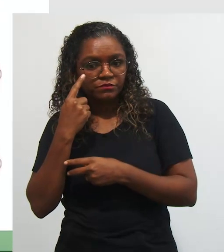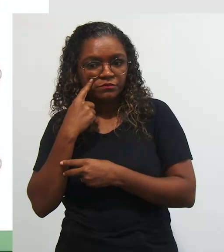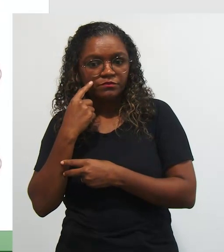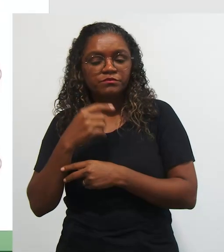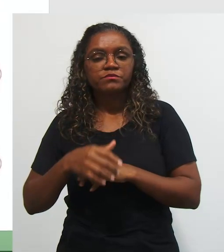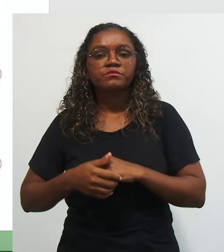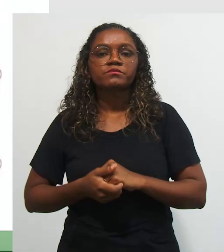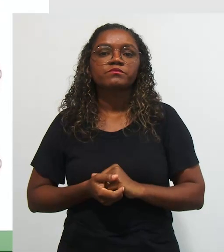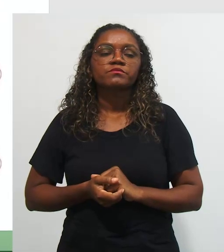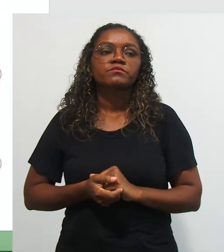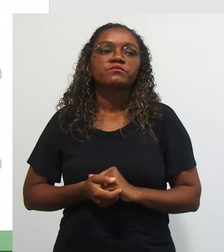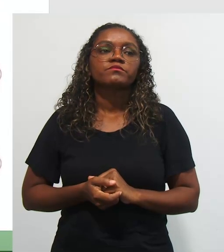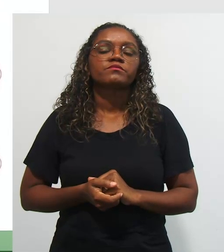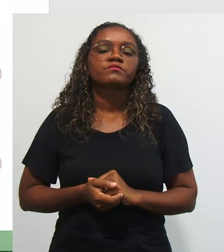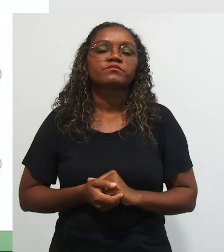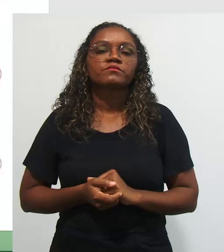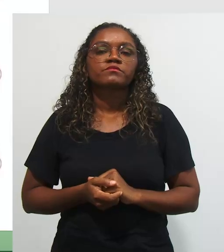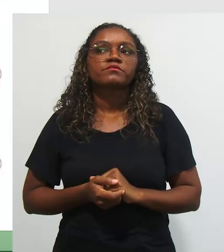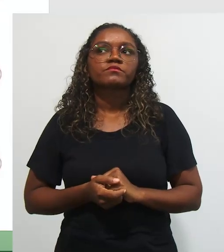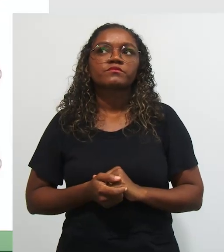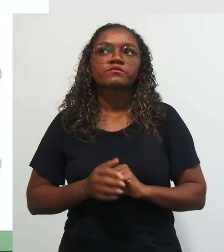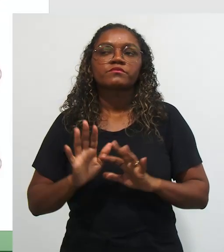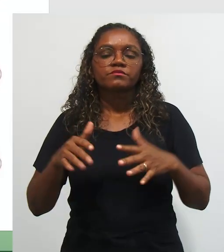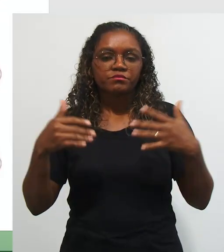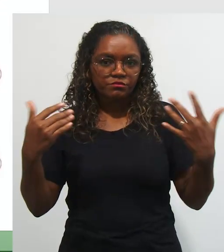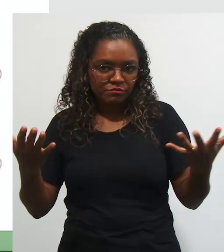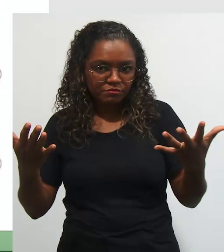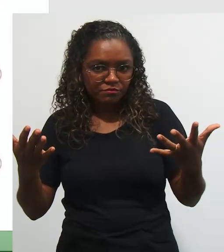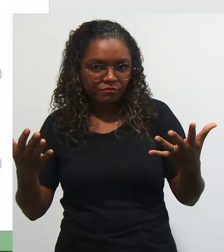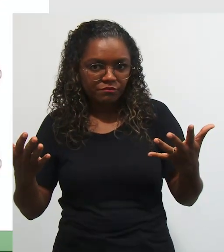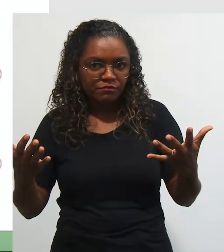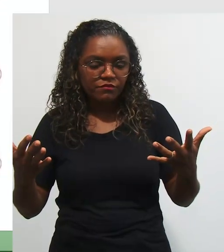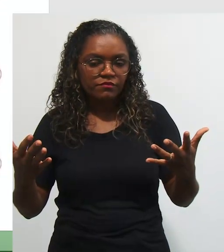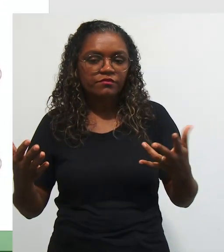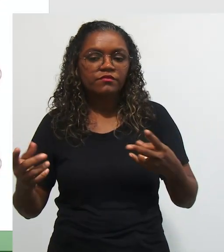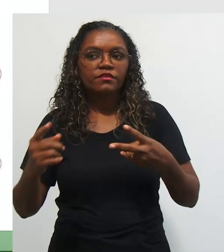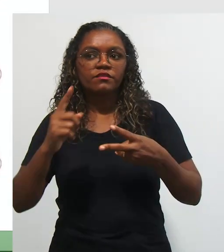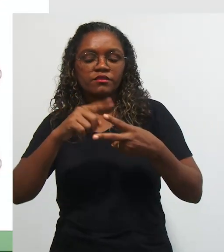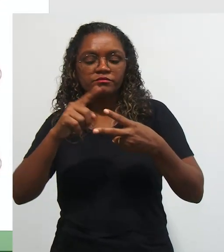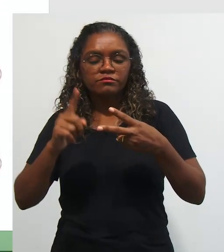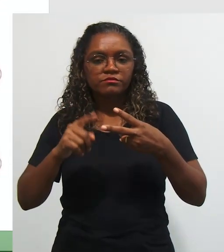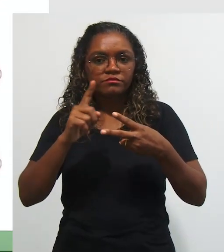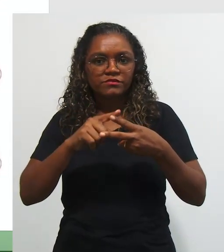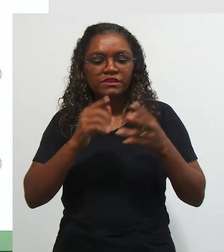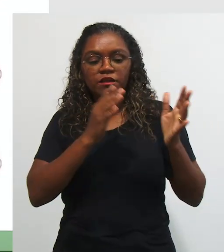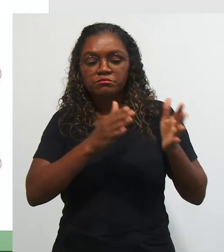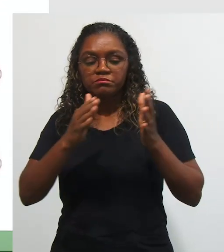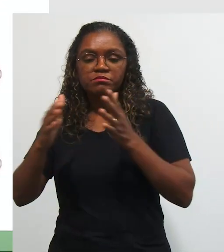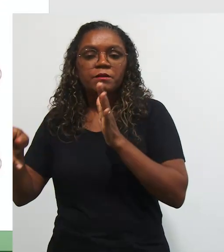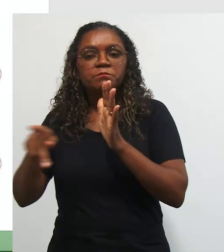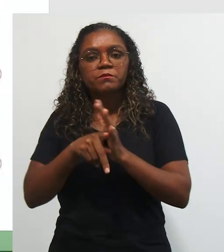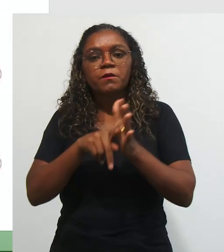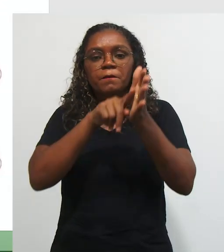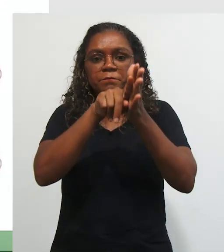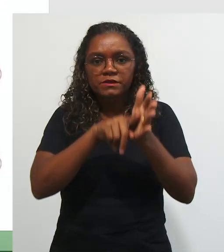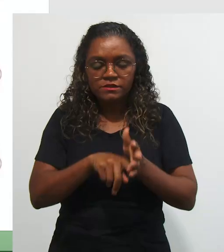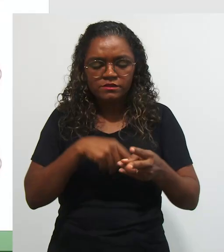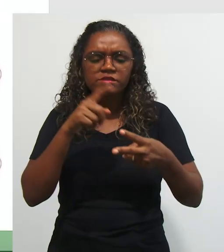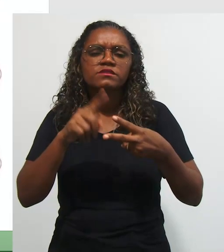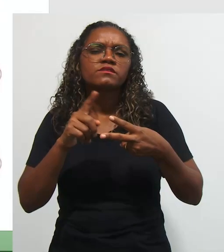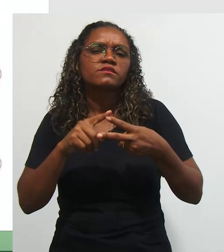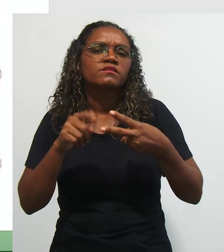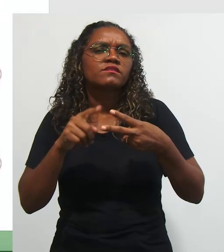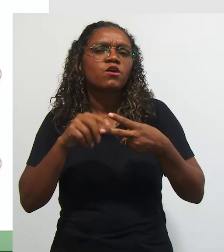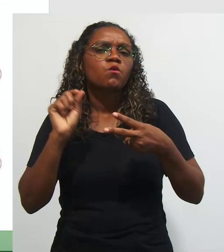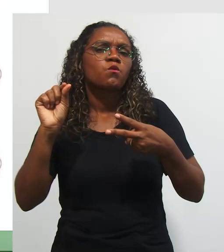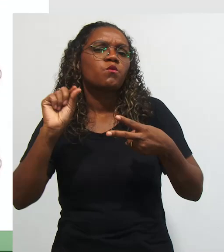gente ver com mais clareza. Qualidade formal e qualidade política. É o cerne do processo de pesquisa. O que é a qualidade